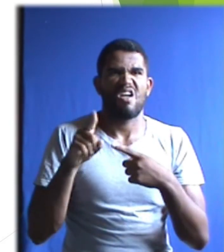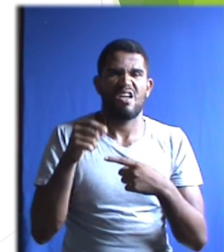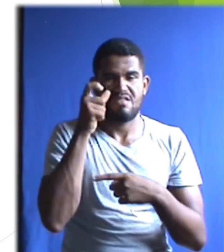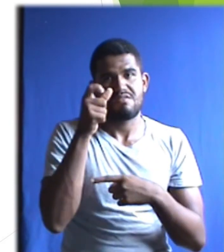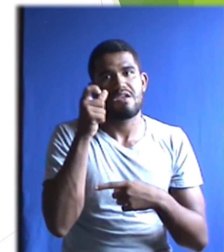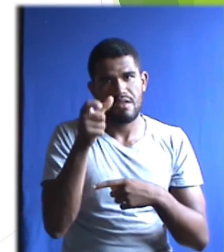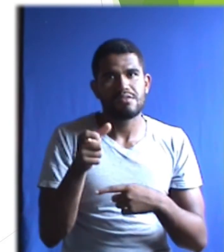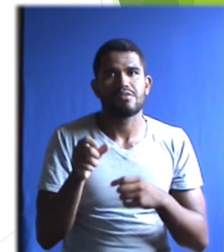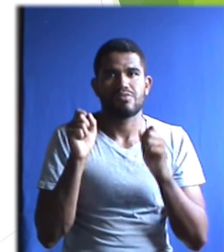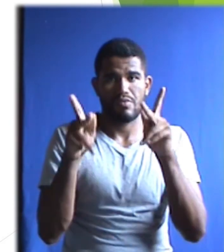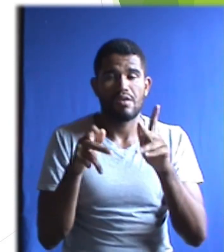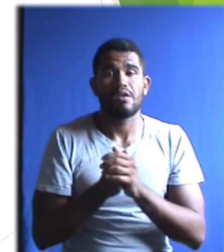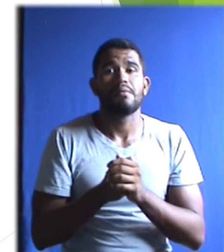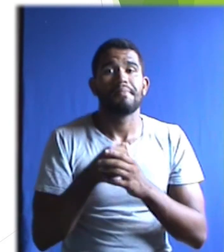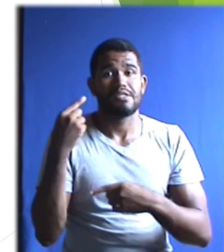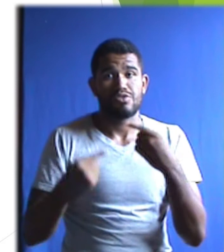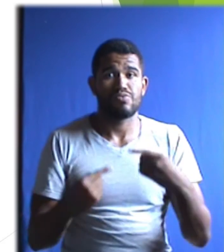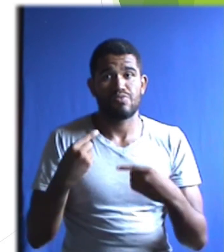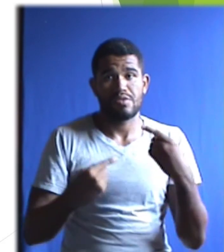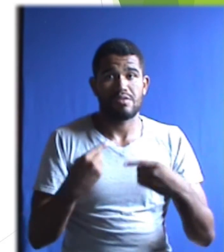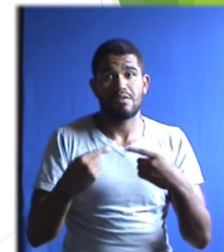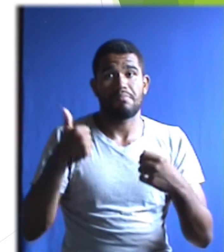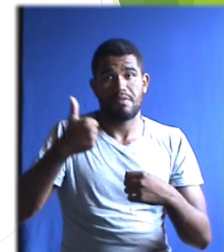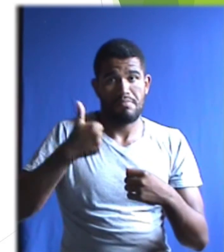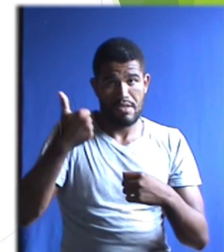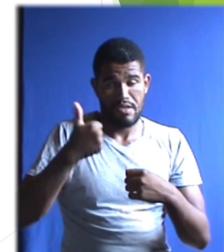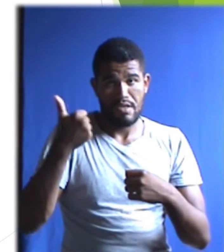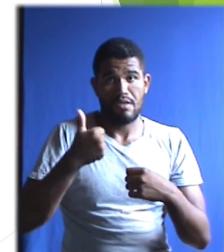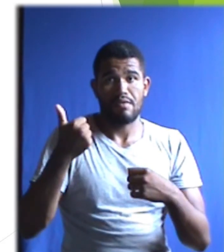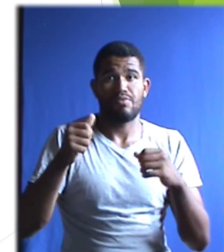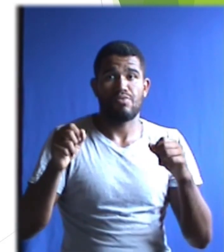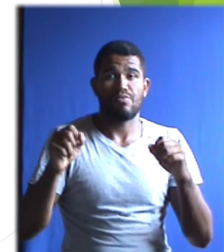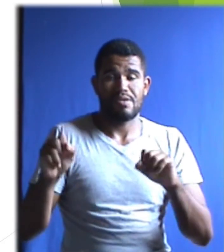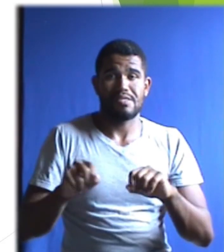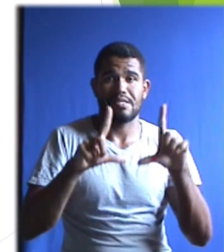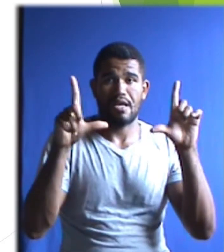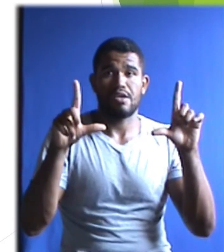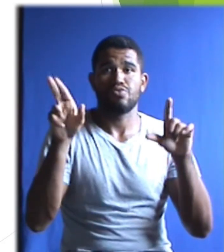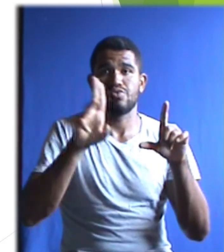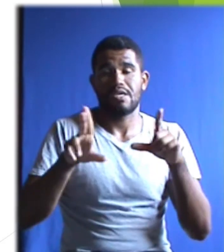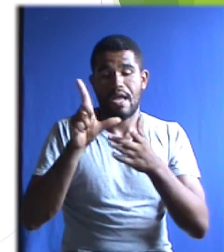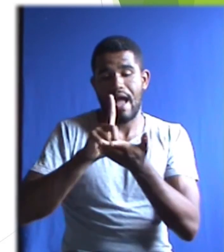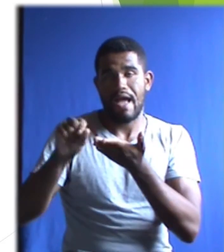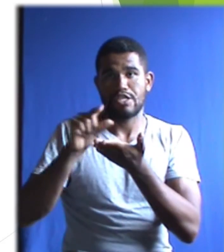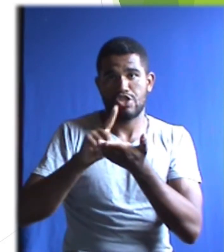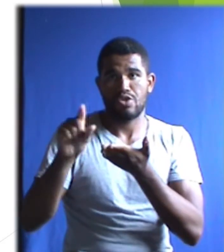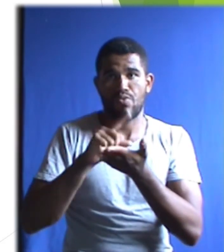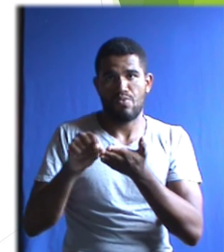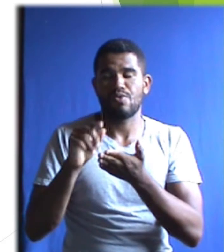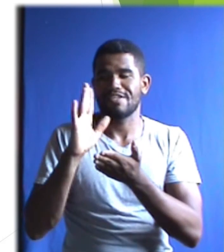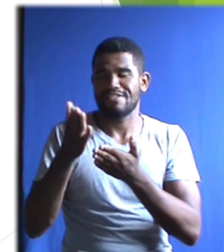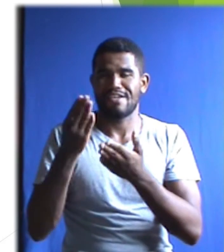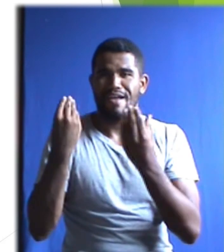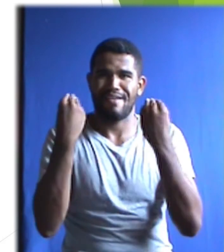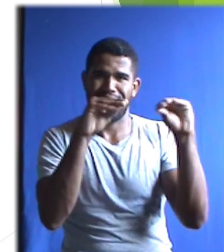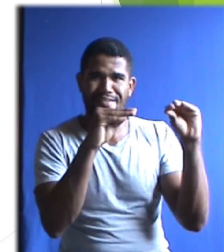precisa fazer enquanto professor. Para discutir essa primeira parte aqui desse slide, eu utilizei um